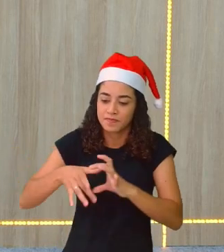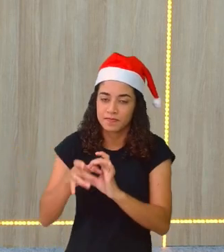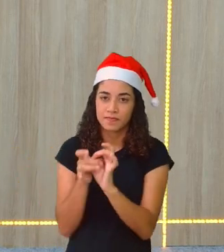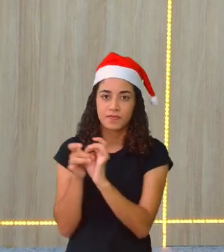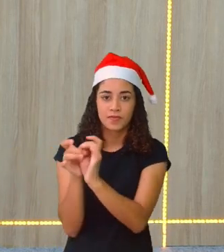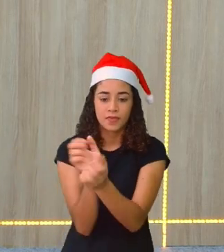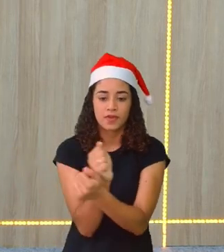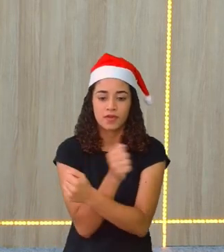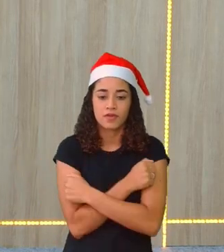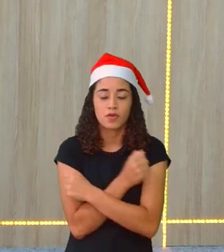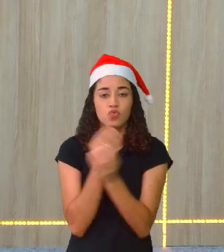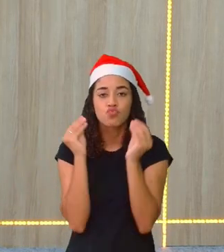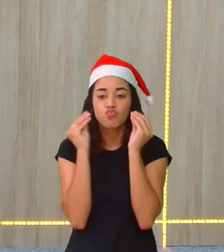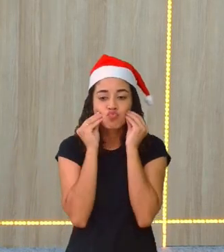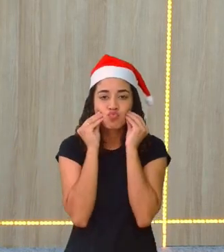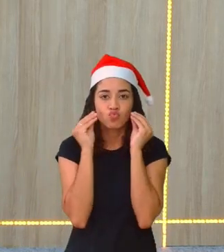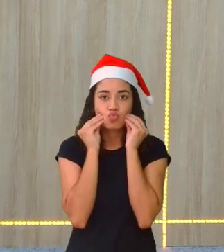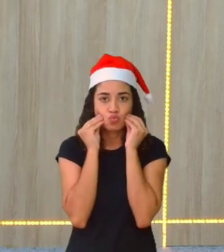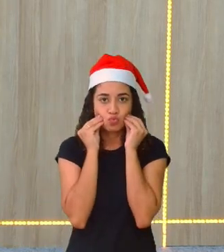abraçar, beijar,